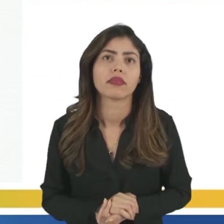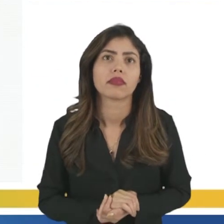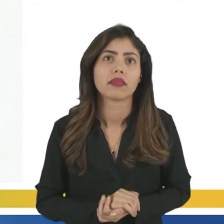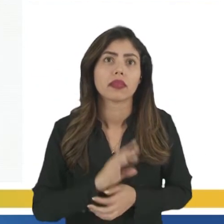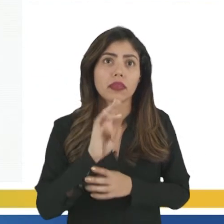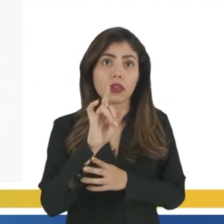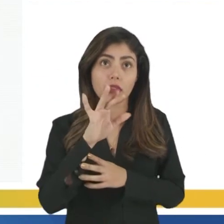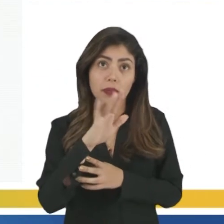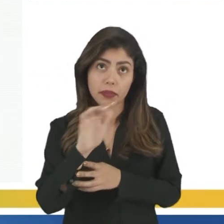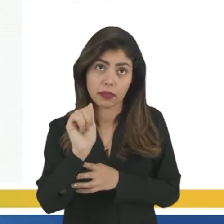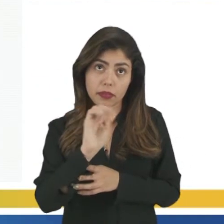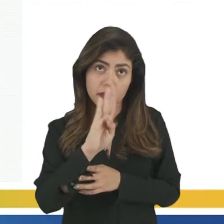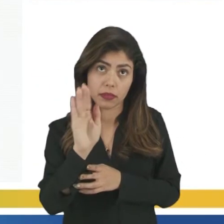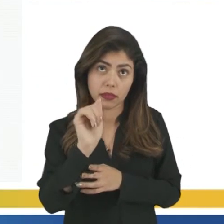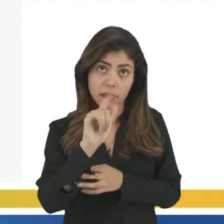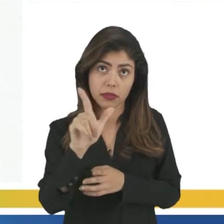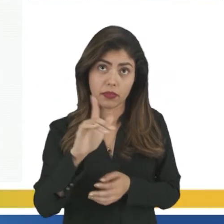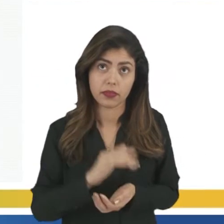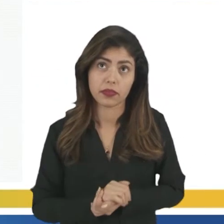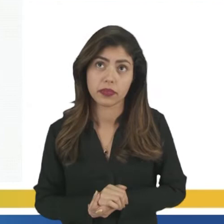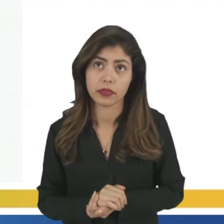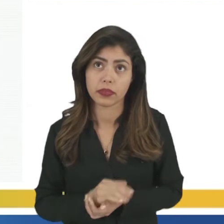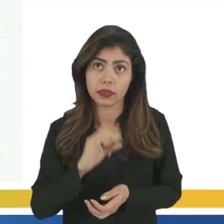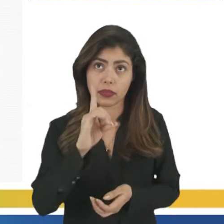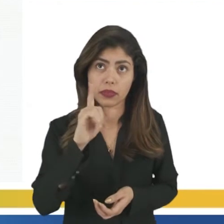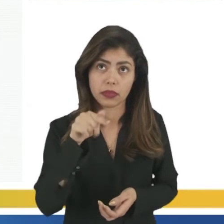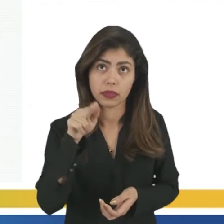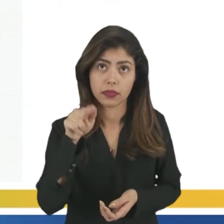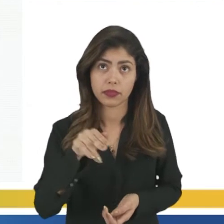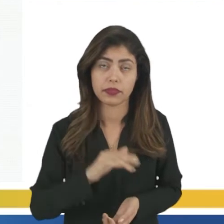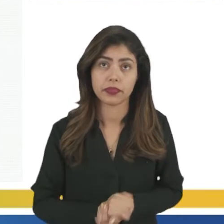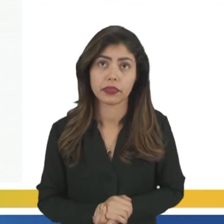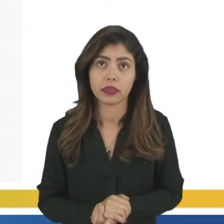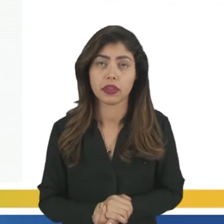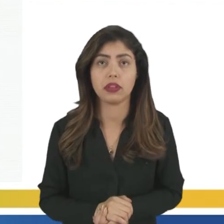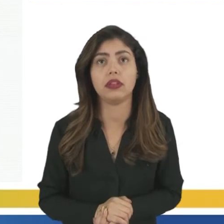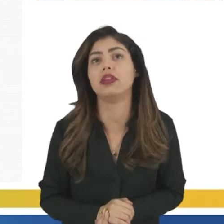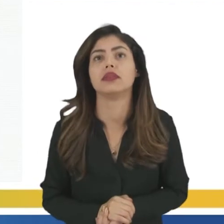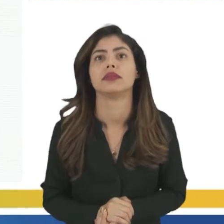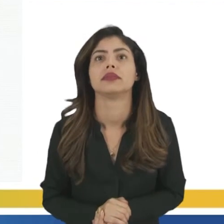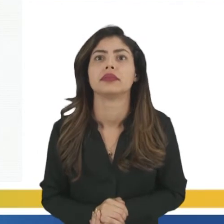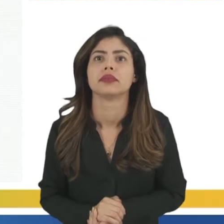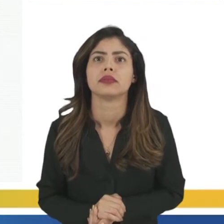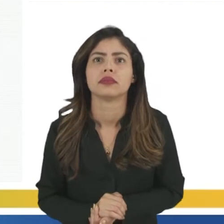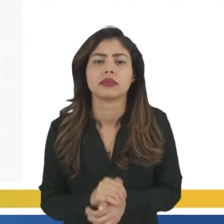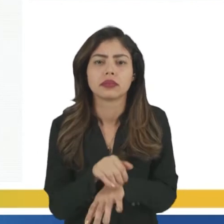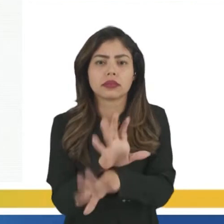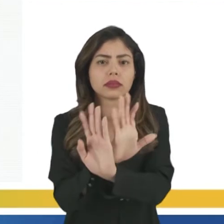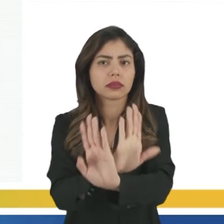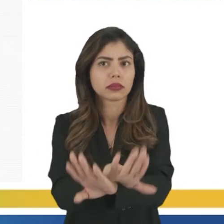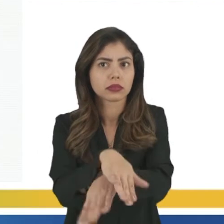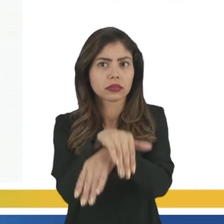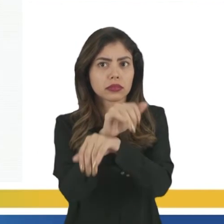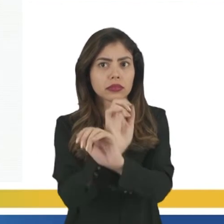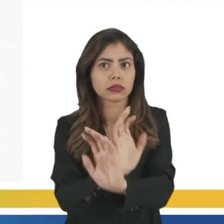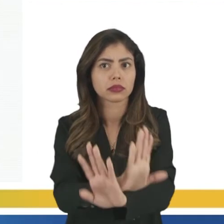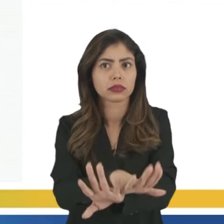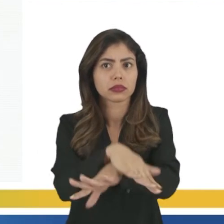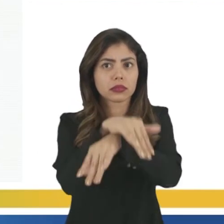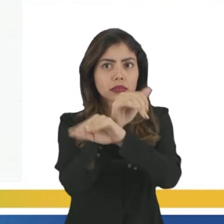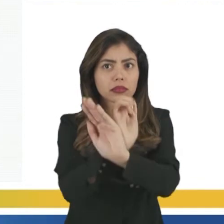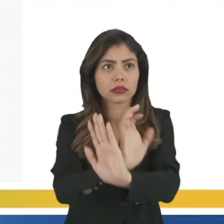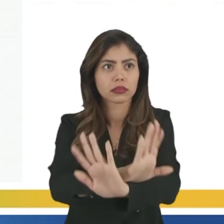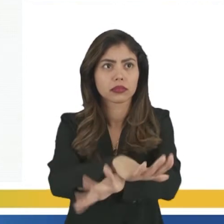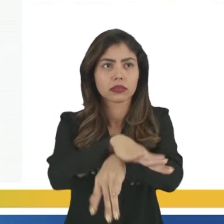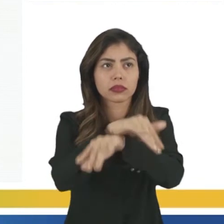Babilônico, Baal, né? Dagon, né? Observe que ele parece aí uma sereia, mais ou menos, um peixe, né?